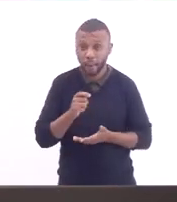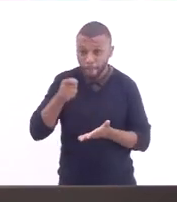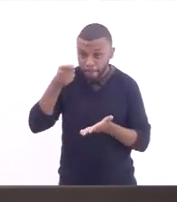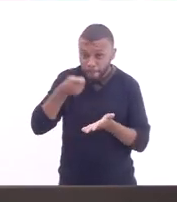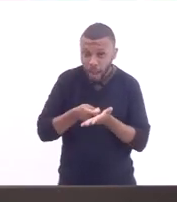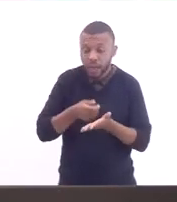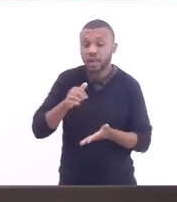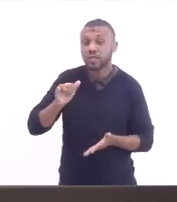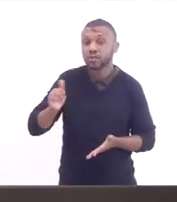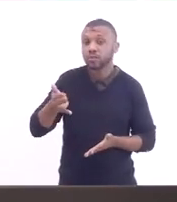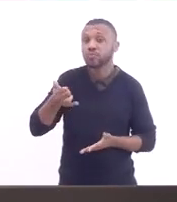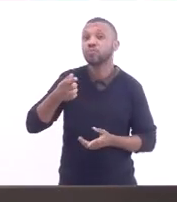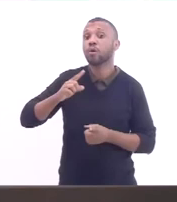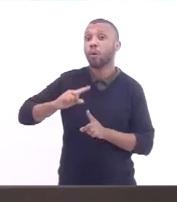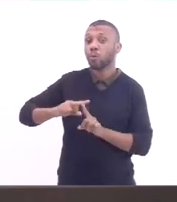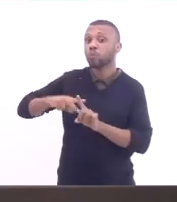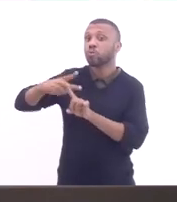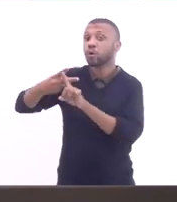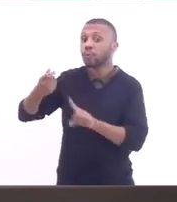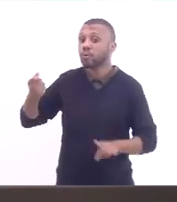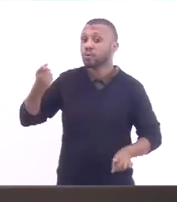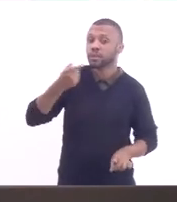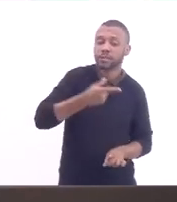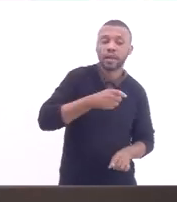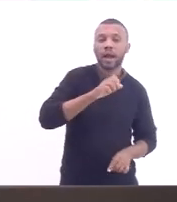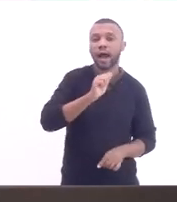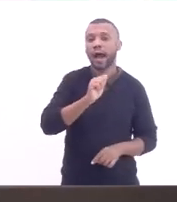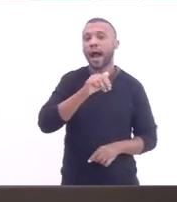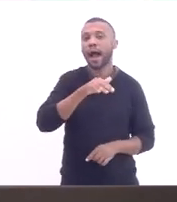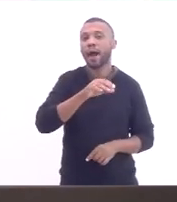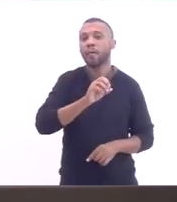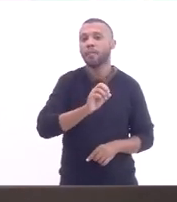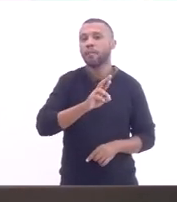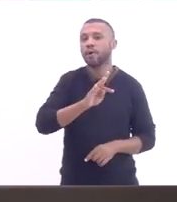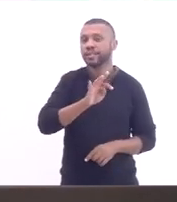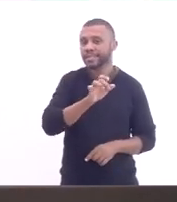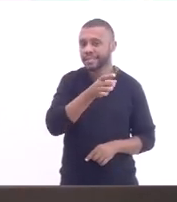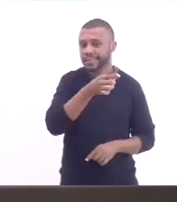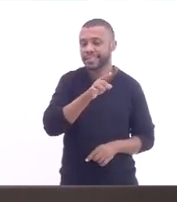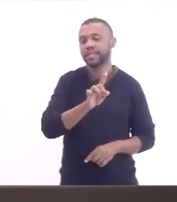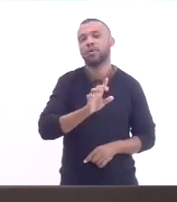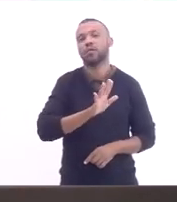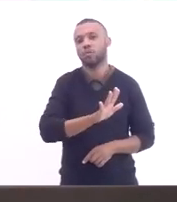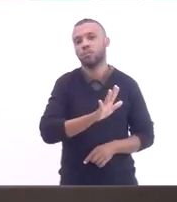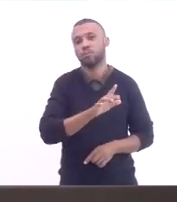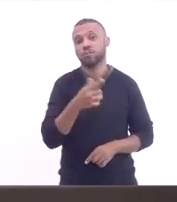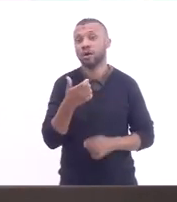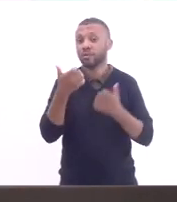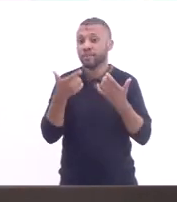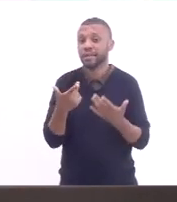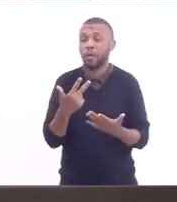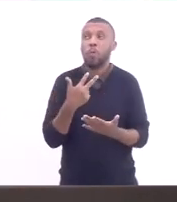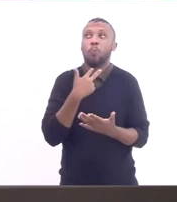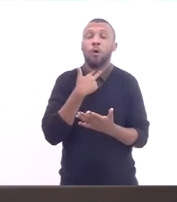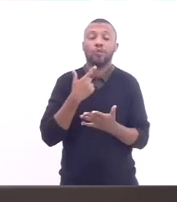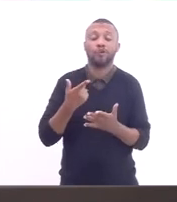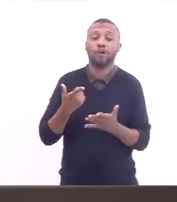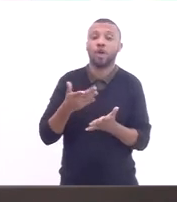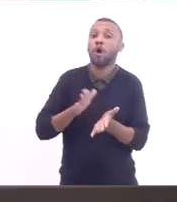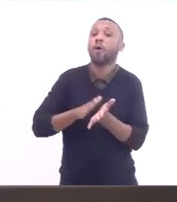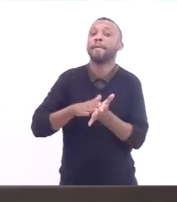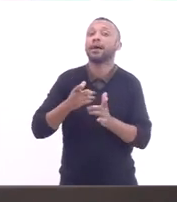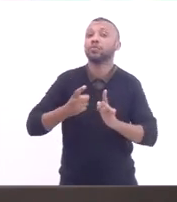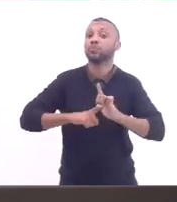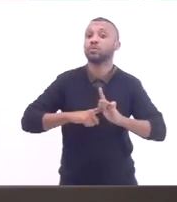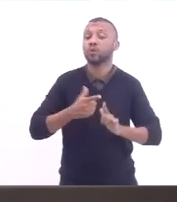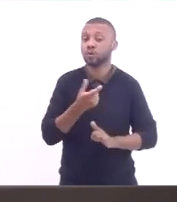juro o dobro do que você amortiza. Né? Quando a gente fala que não podia cobrar juro. E aí, na verdade, não é